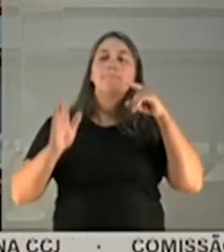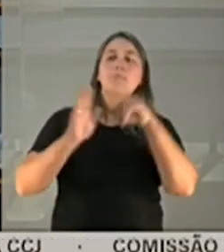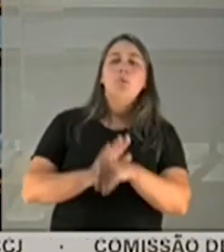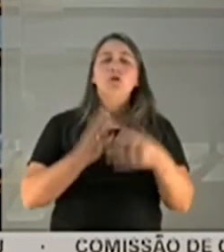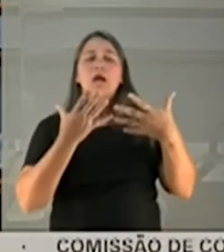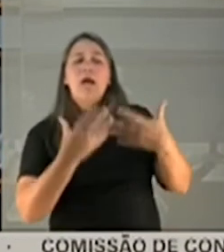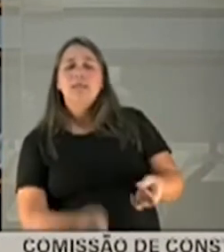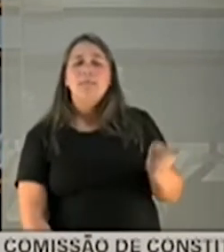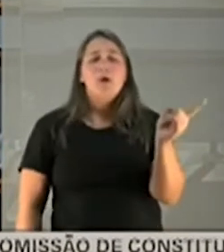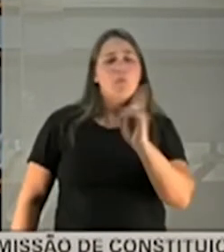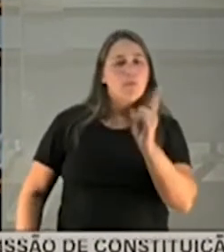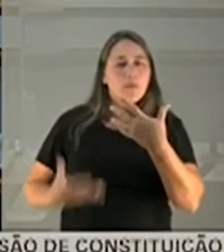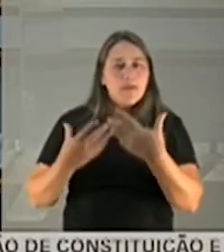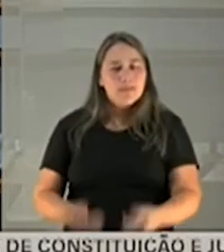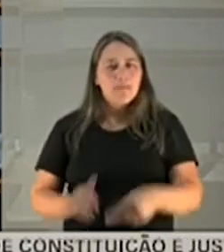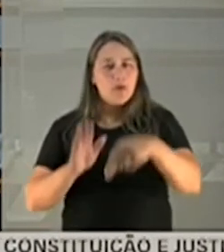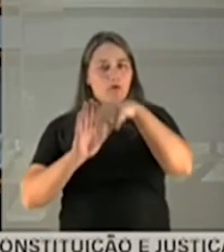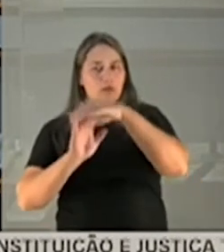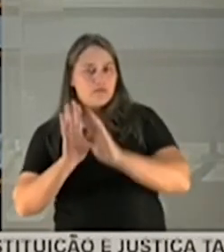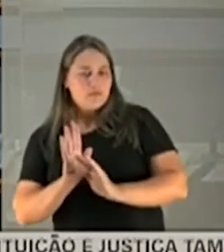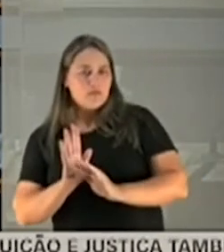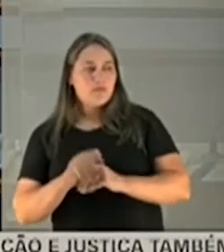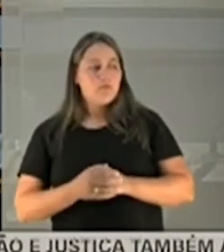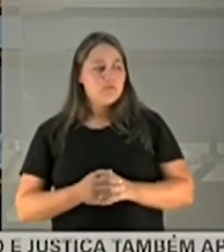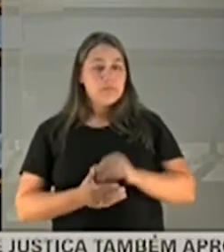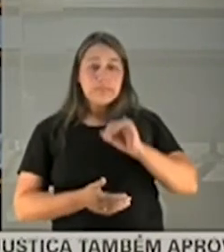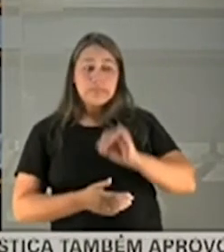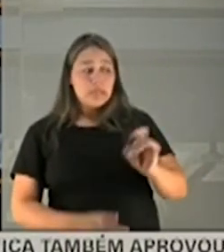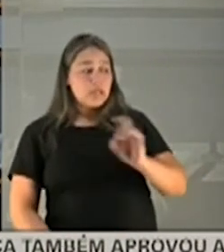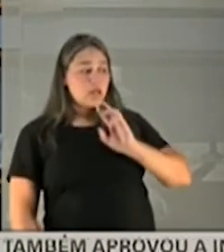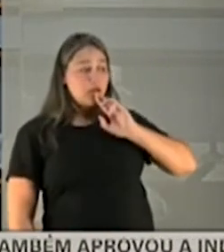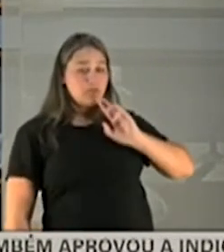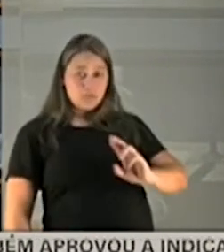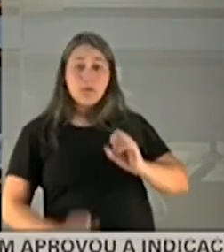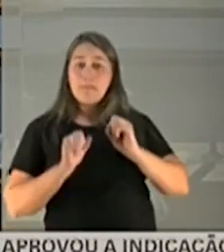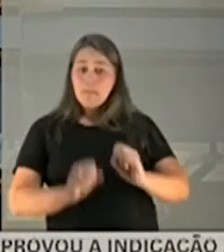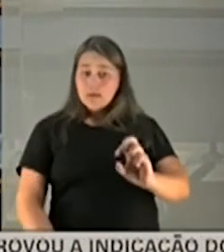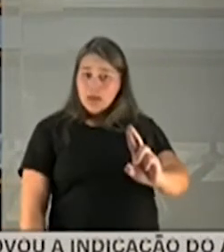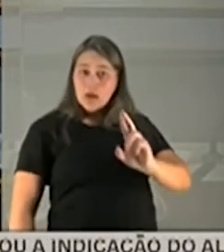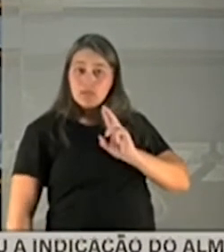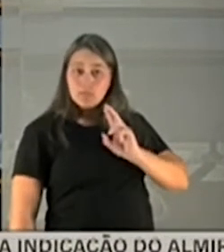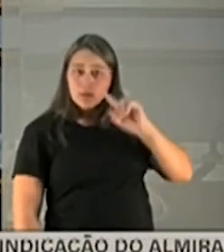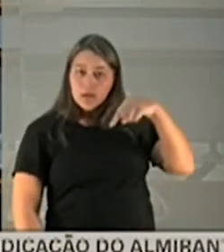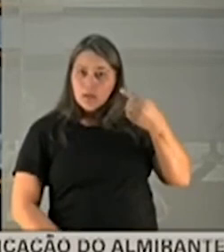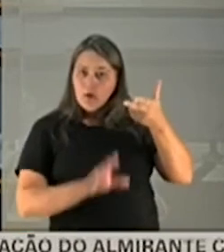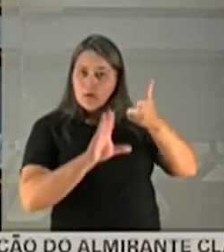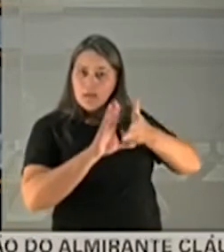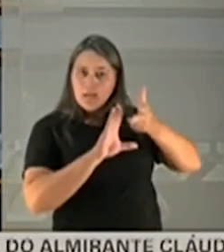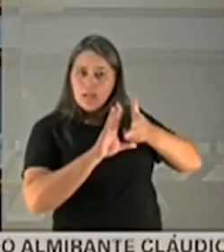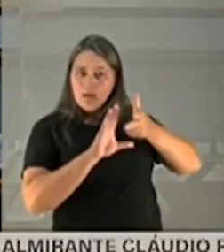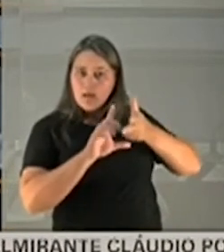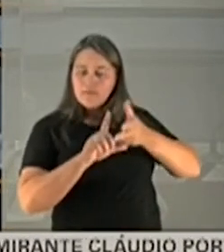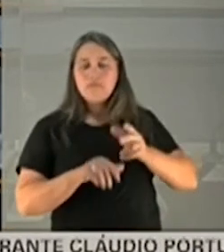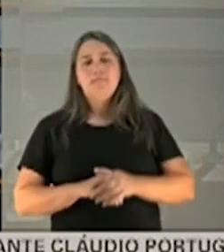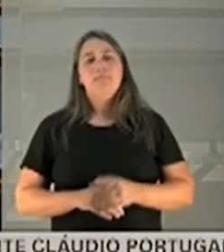esse invoice? Ou se não, se ele não responder a eles, que ele possa nos responder na próxima live, né?